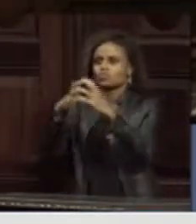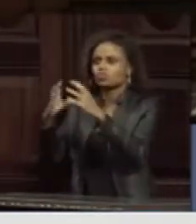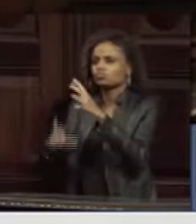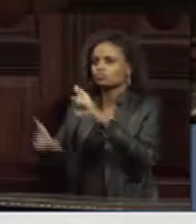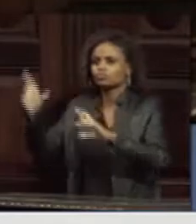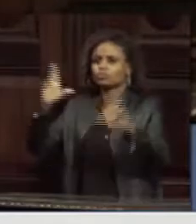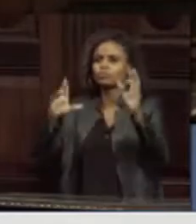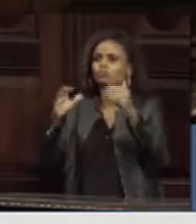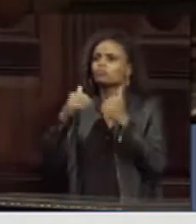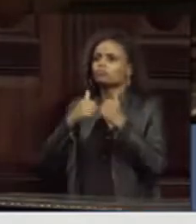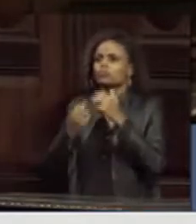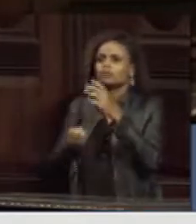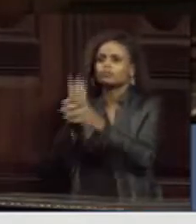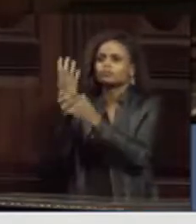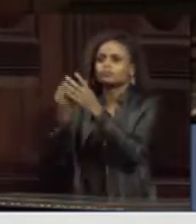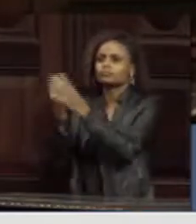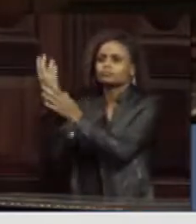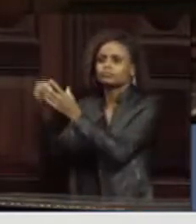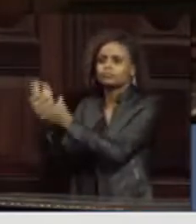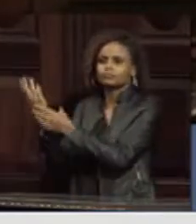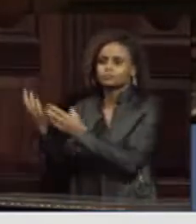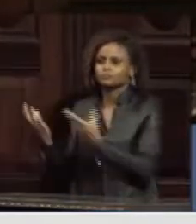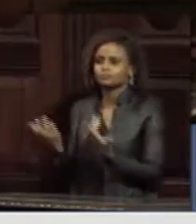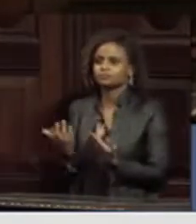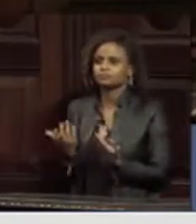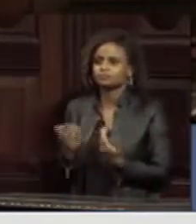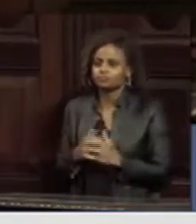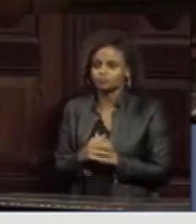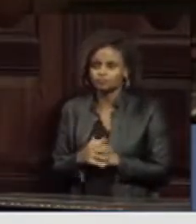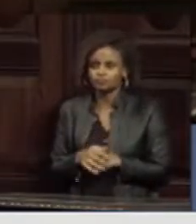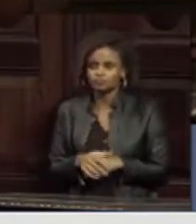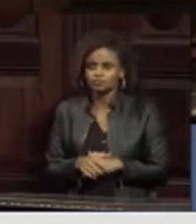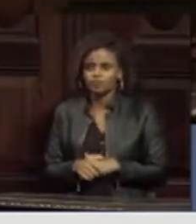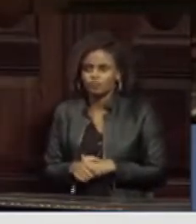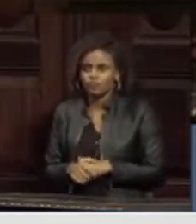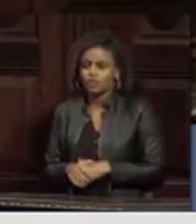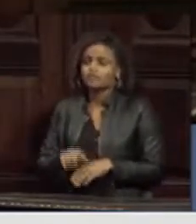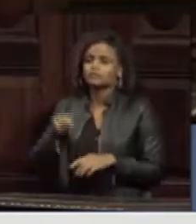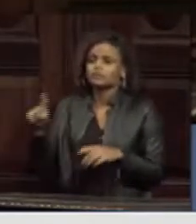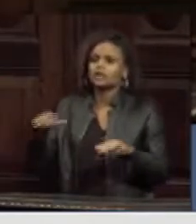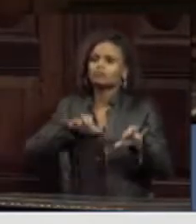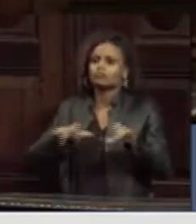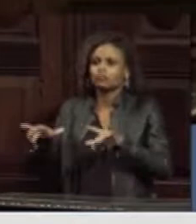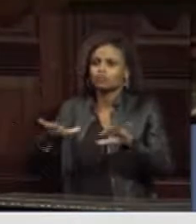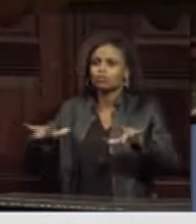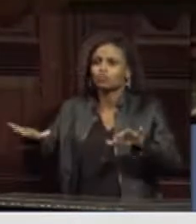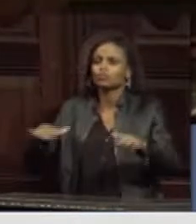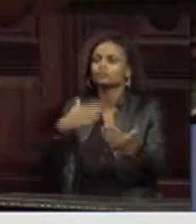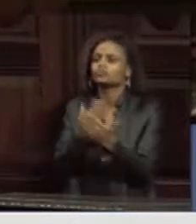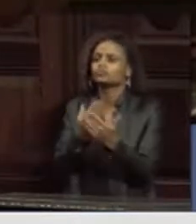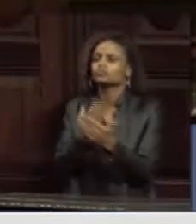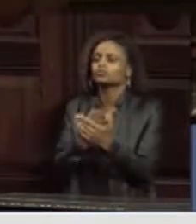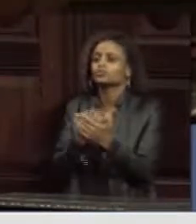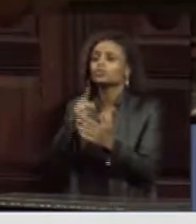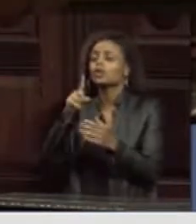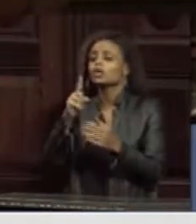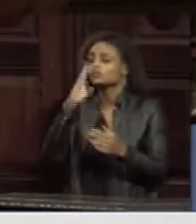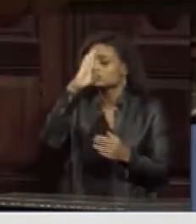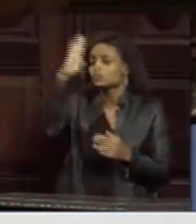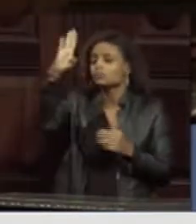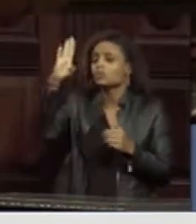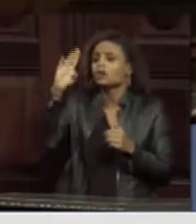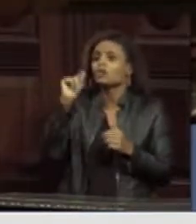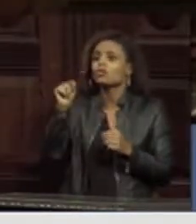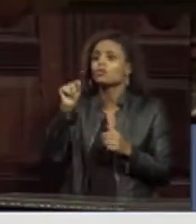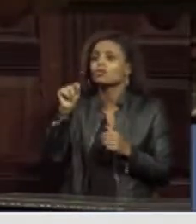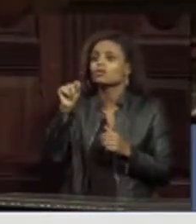também aparecem. No seio do movimento estudantil se destaca